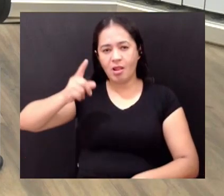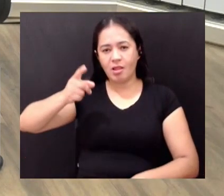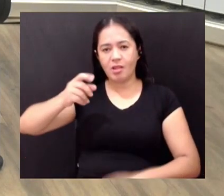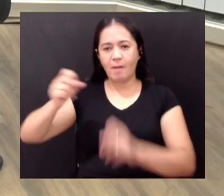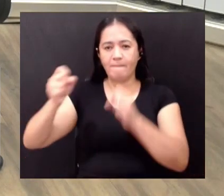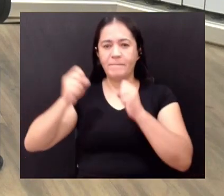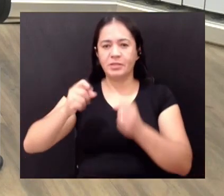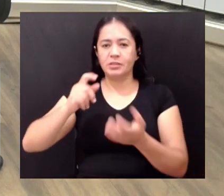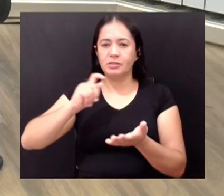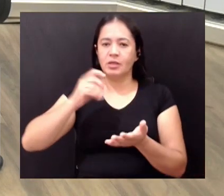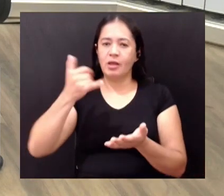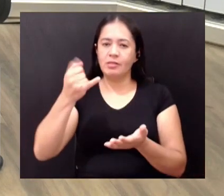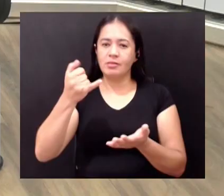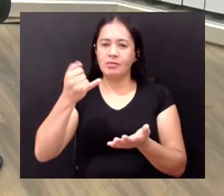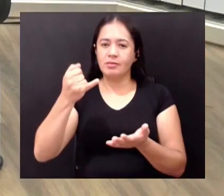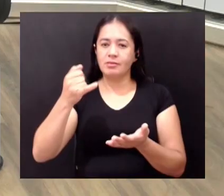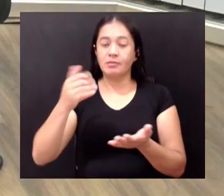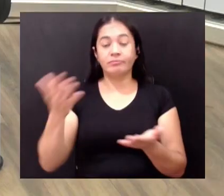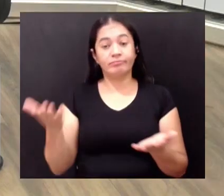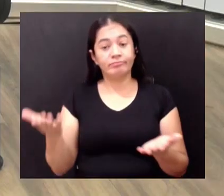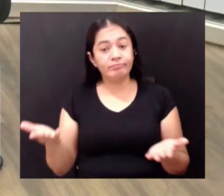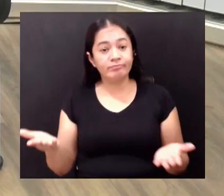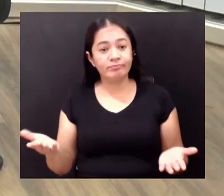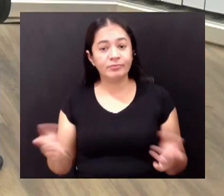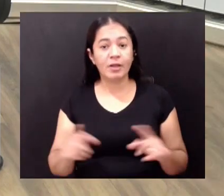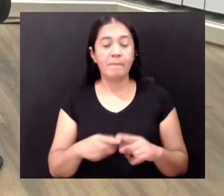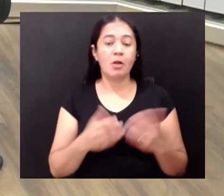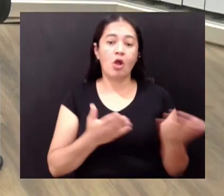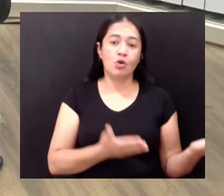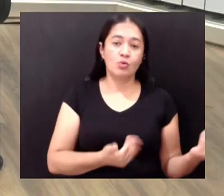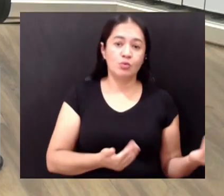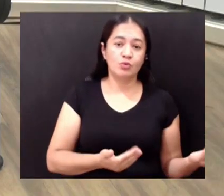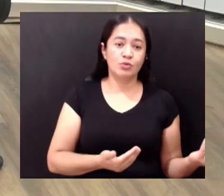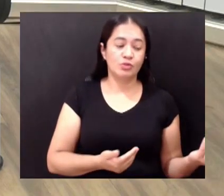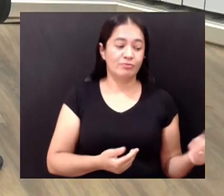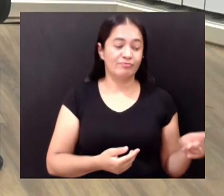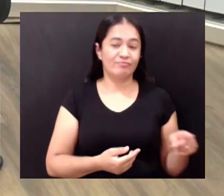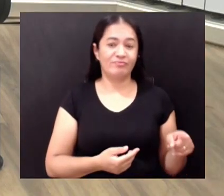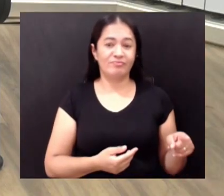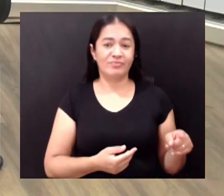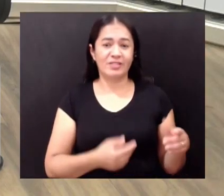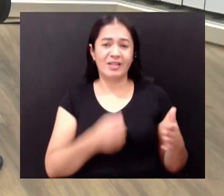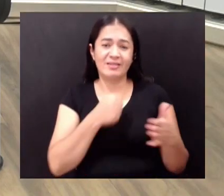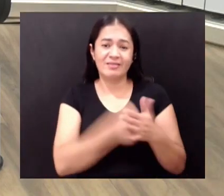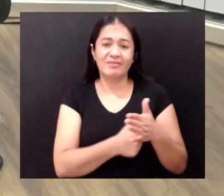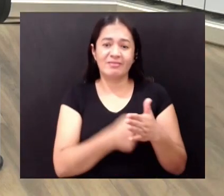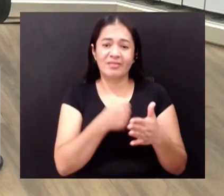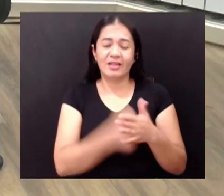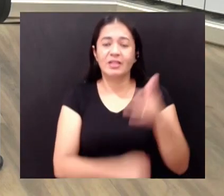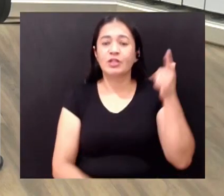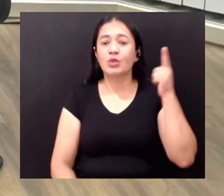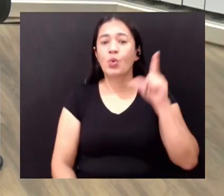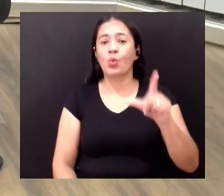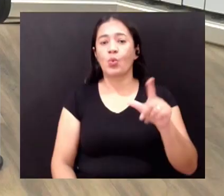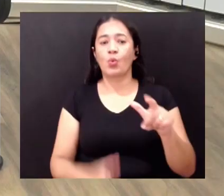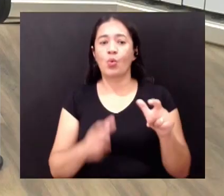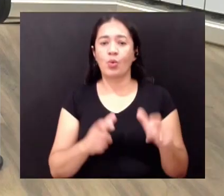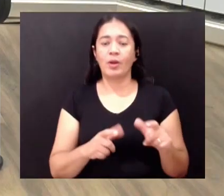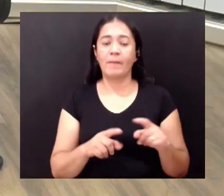dizer. E os mais novos ainda estão pleiteando esse espaço, né? Claro que tem muitos jovens